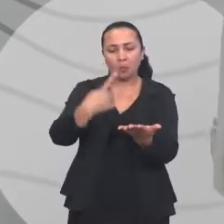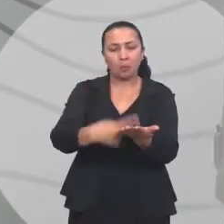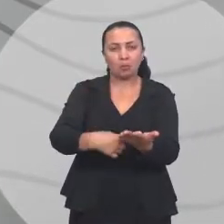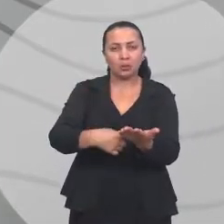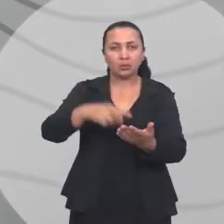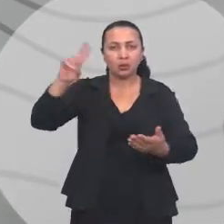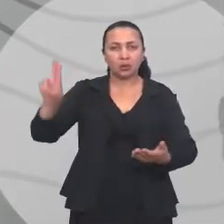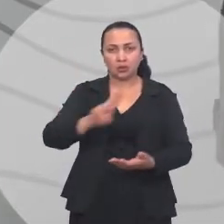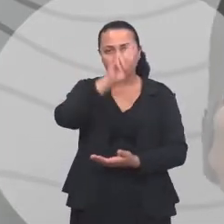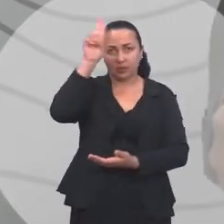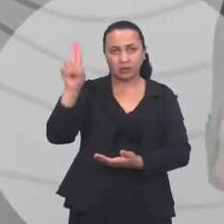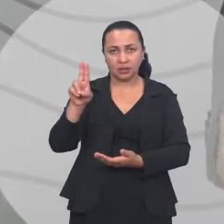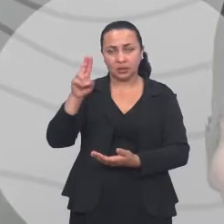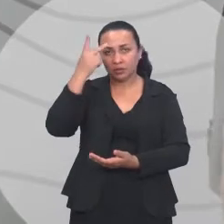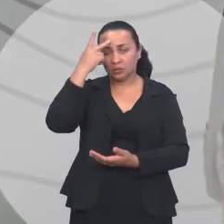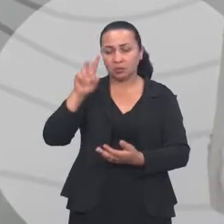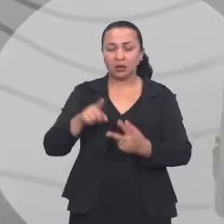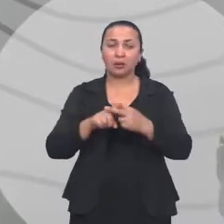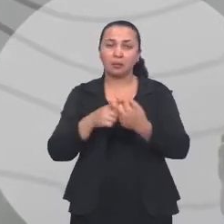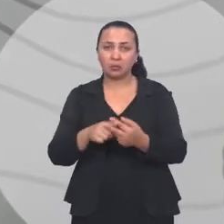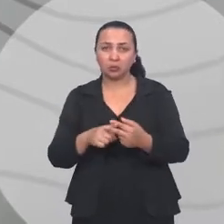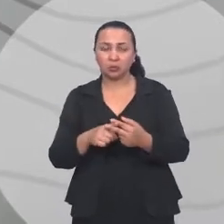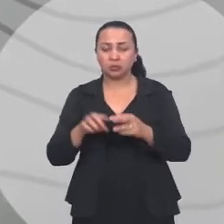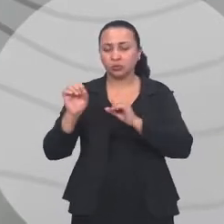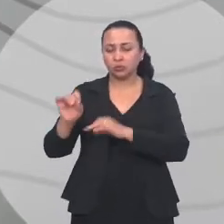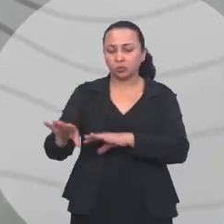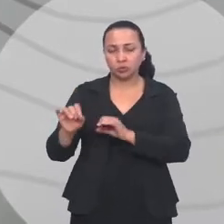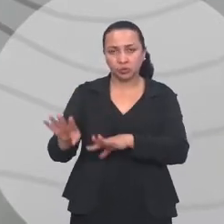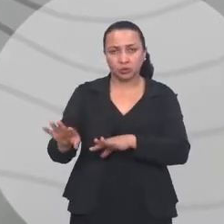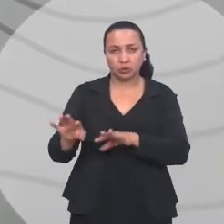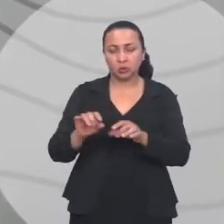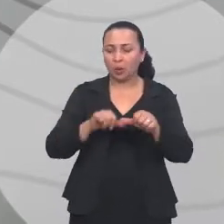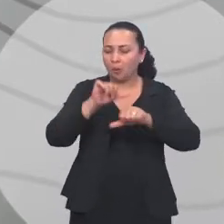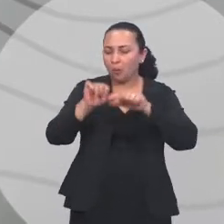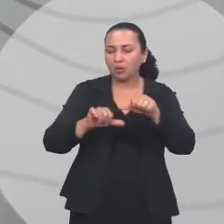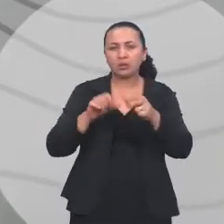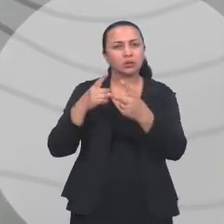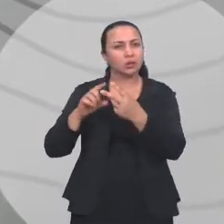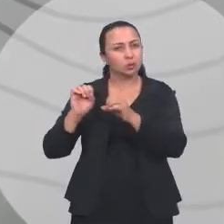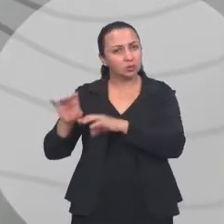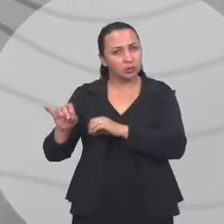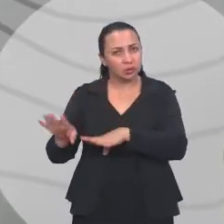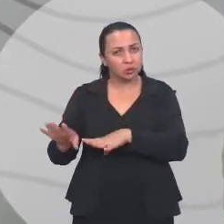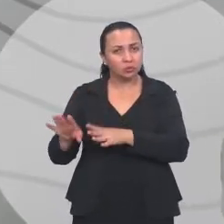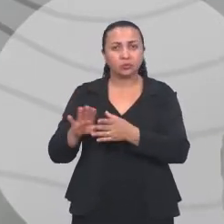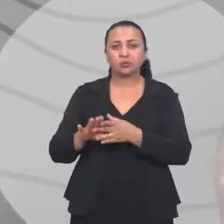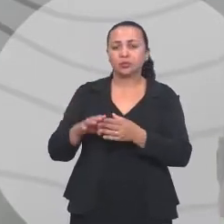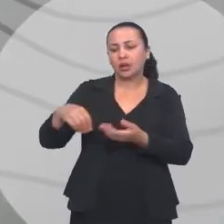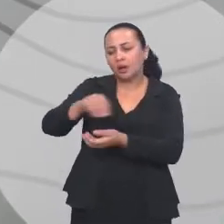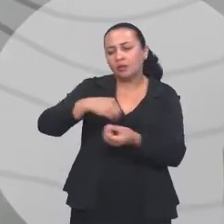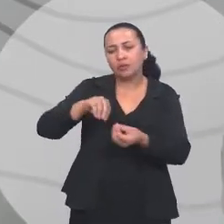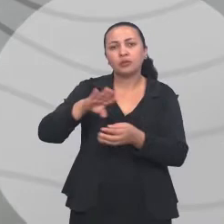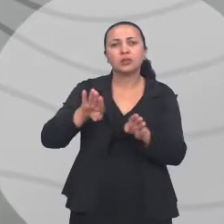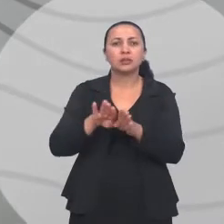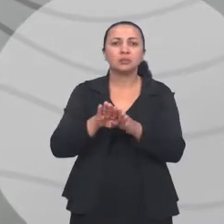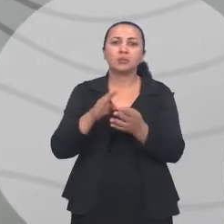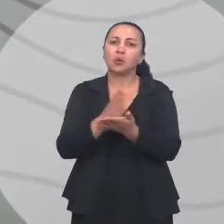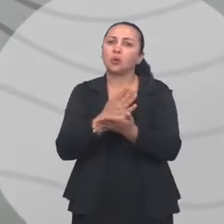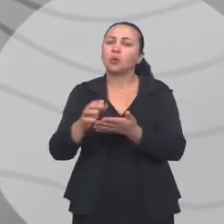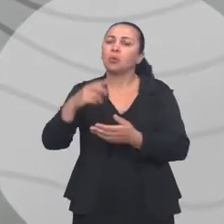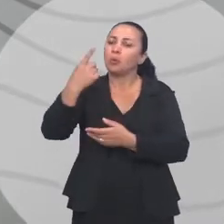compromisso da universidade com a manutenção propriamente dita do ensino ele envolve também algumas outras